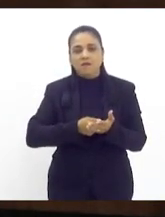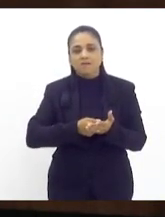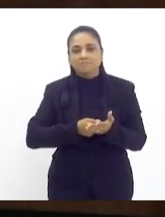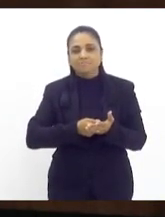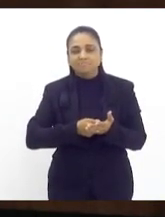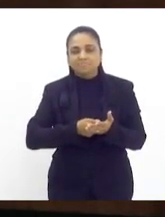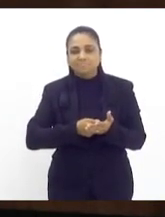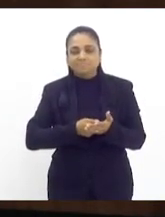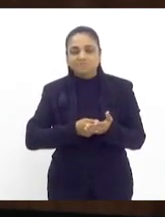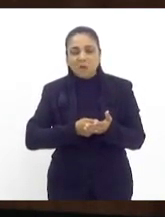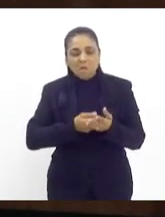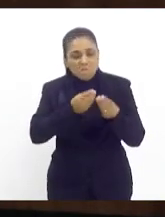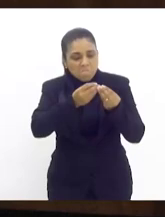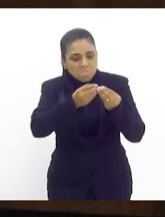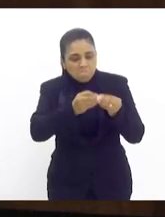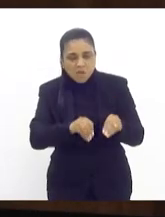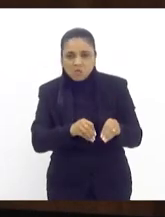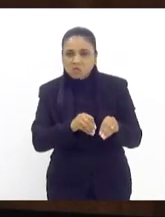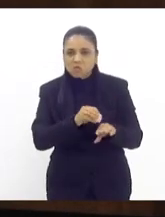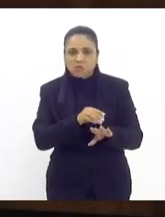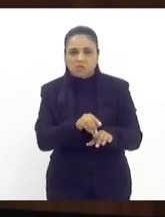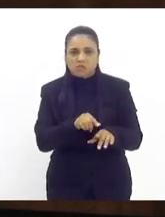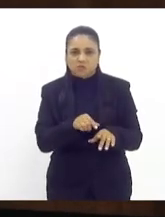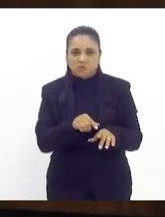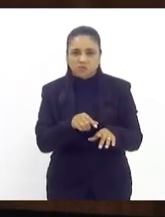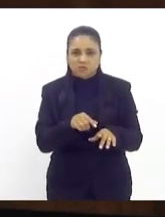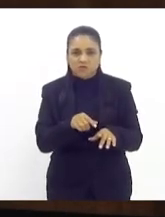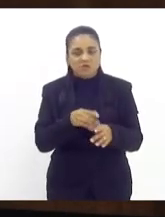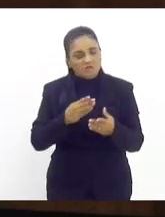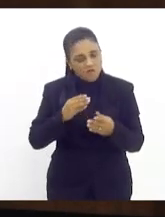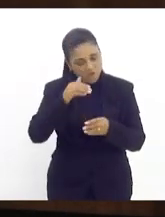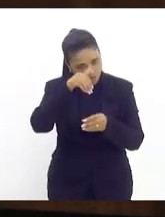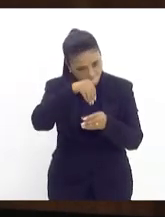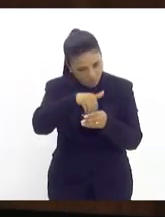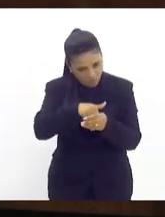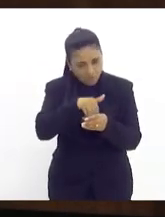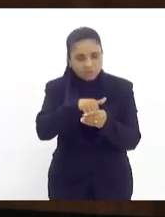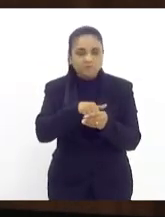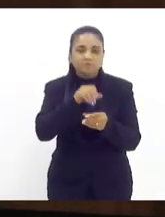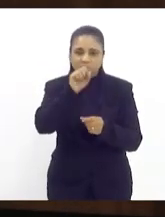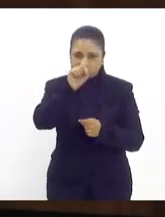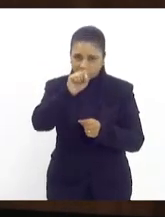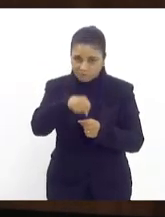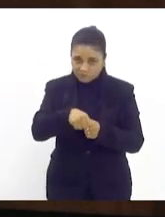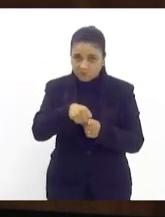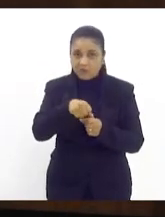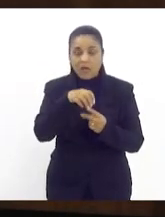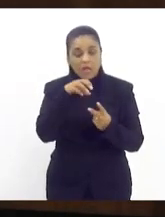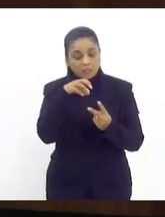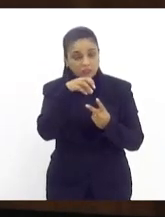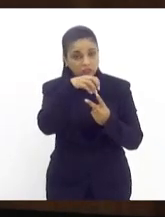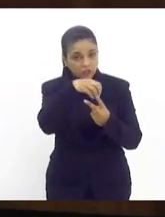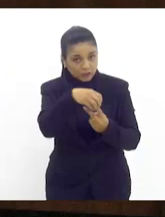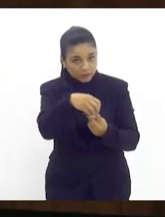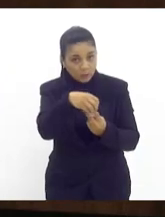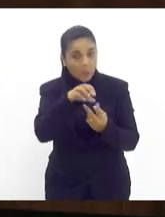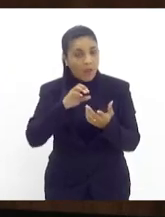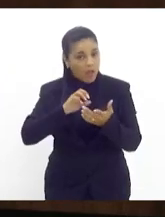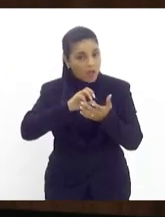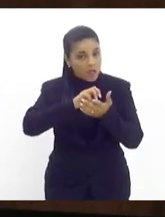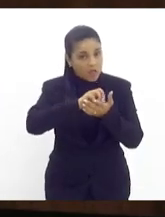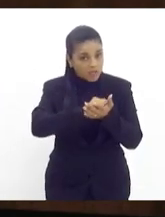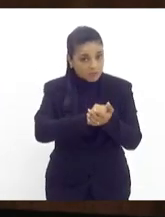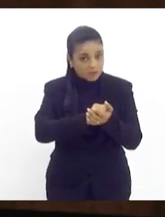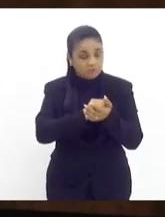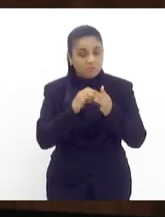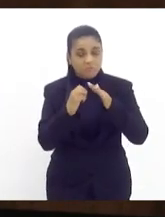tem um péssimo atendimento. Então, nós vamos votar favorável na indicação, mas fazendo esse registro, que a agência